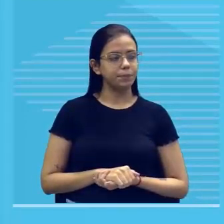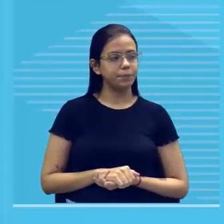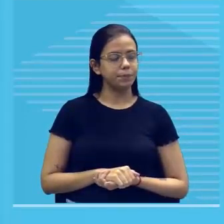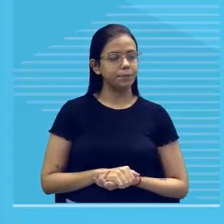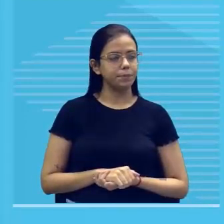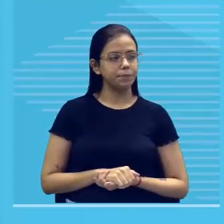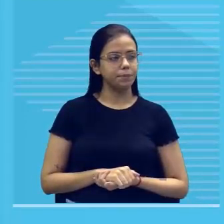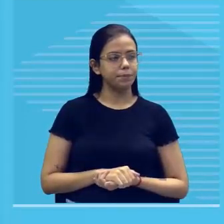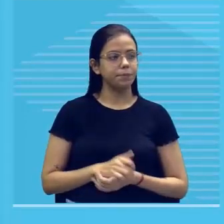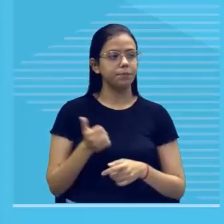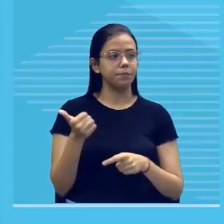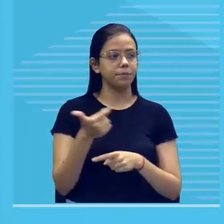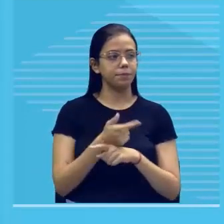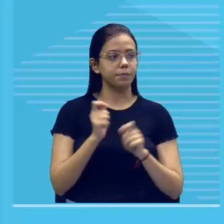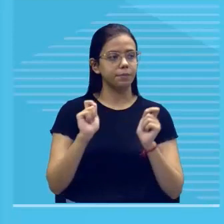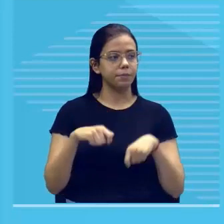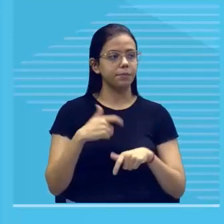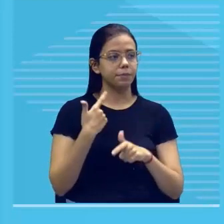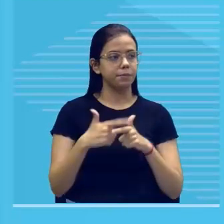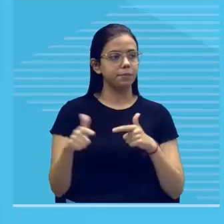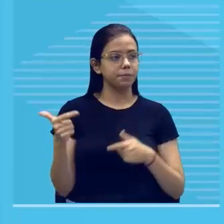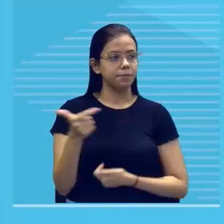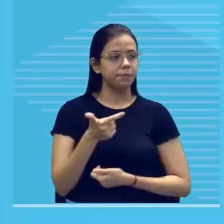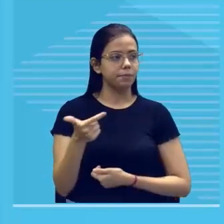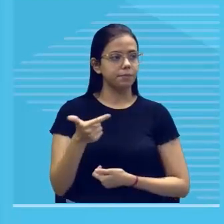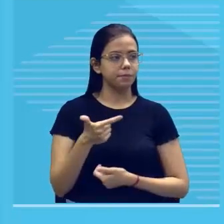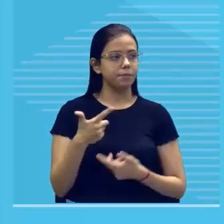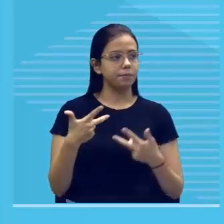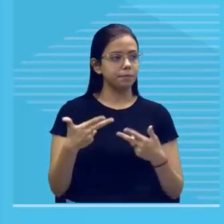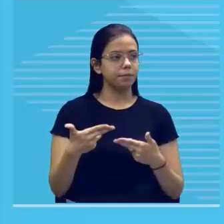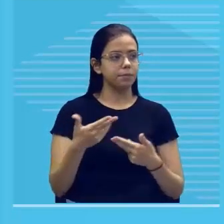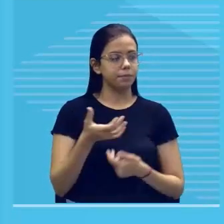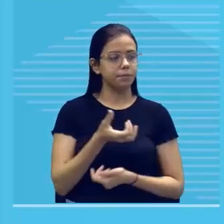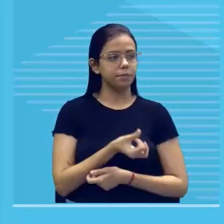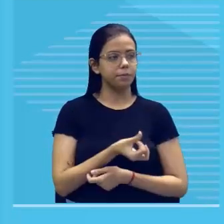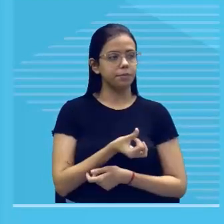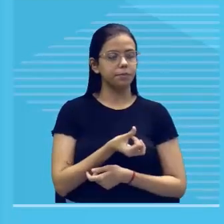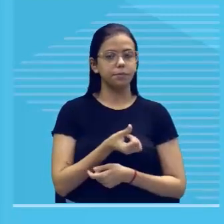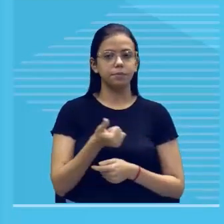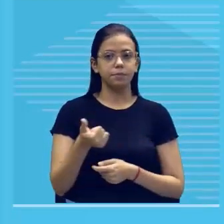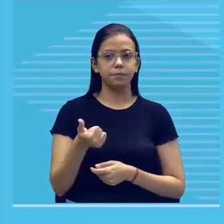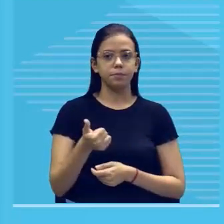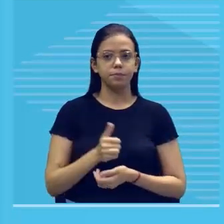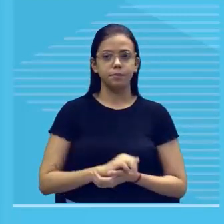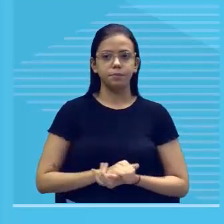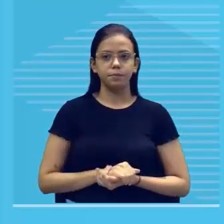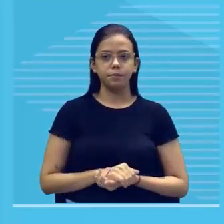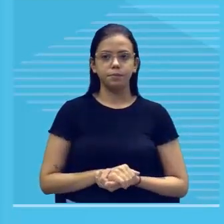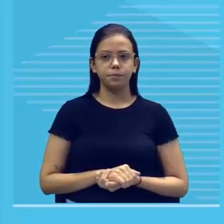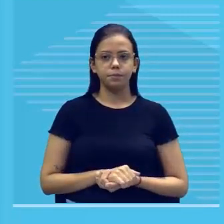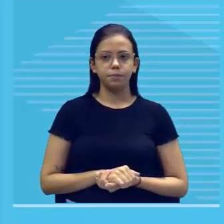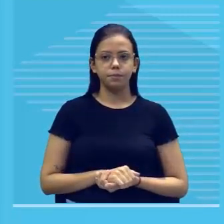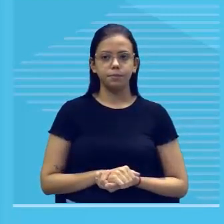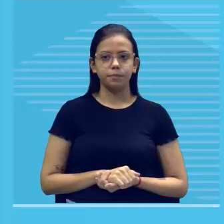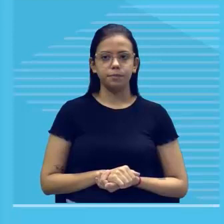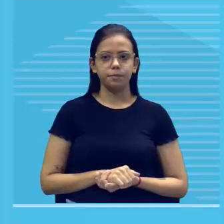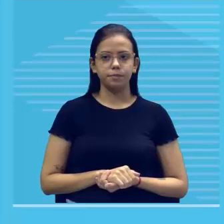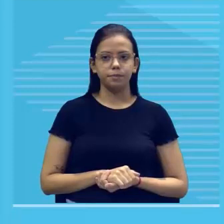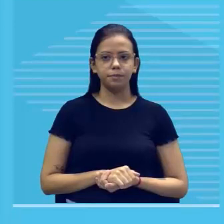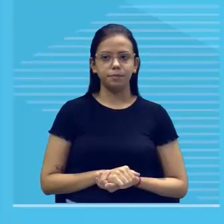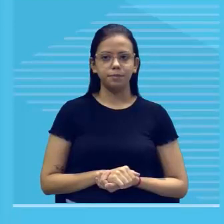se eu dividir por dois das seis Eu dividi por 2 da é pai oi